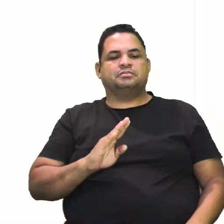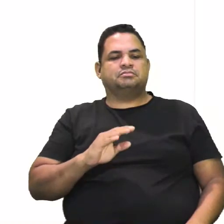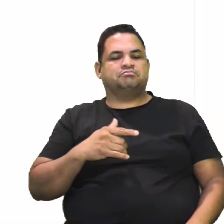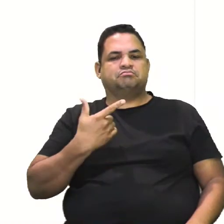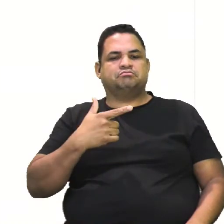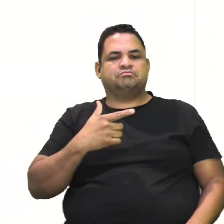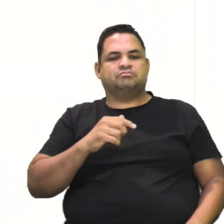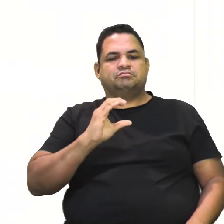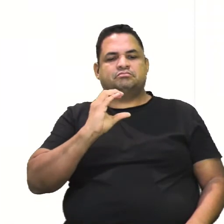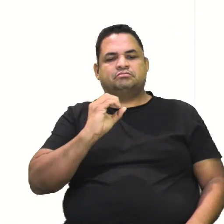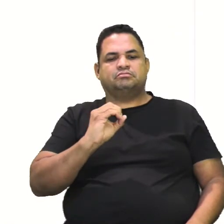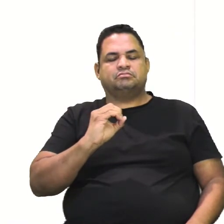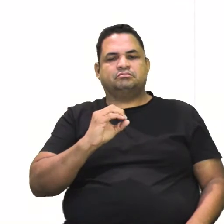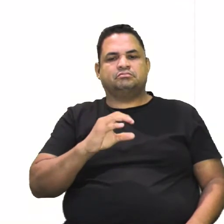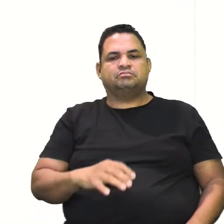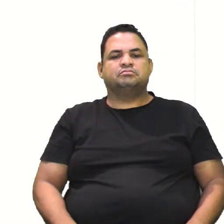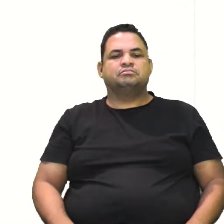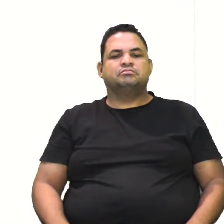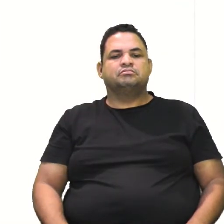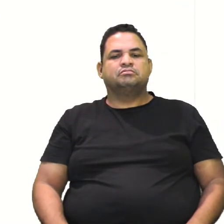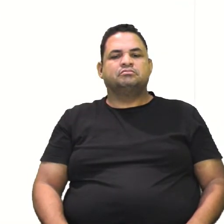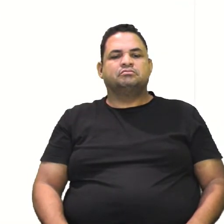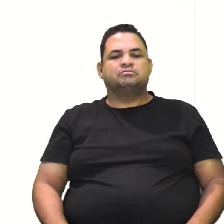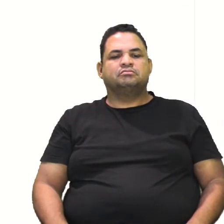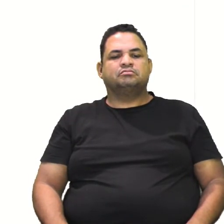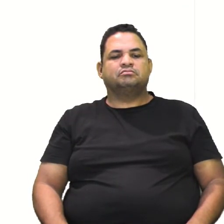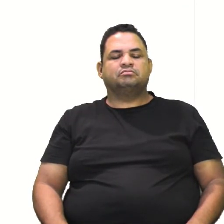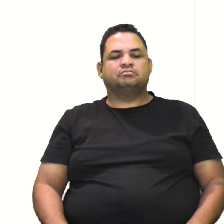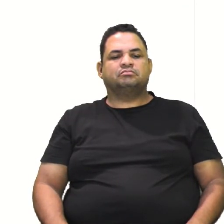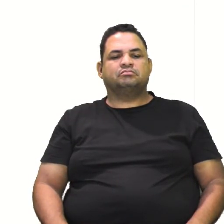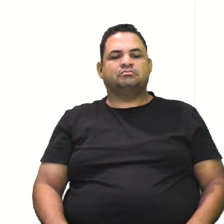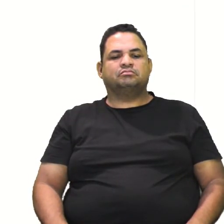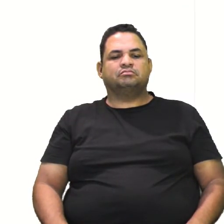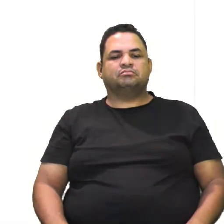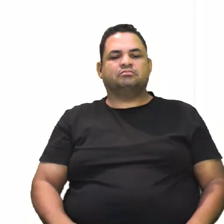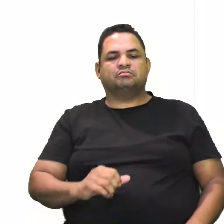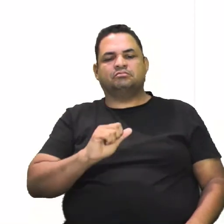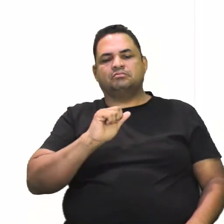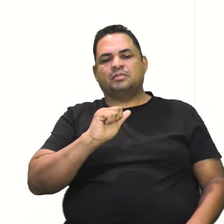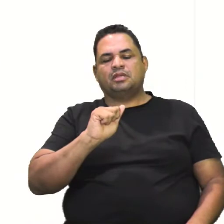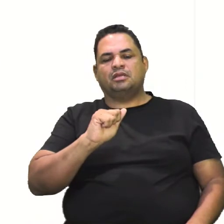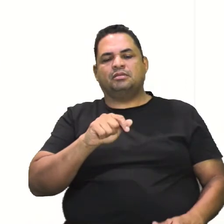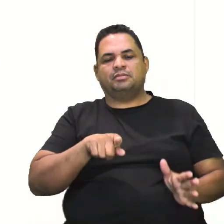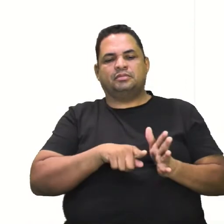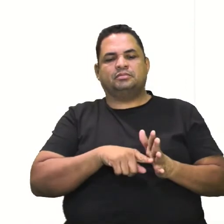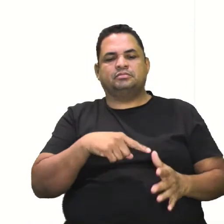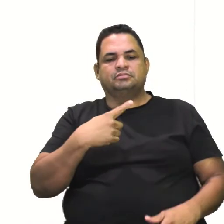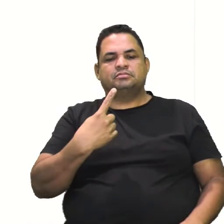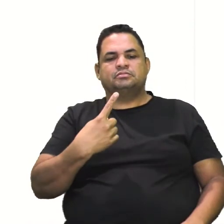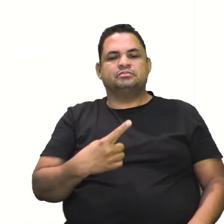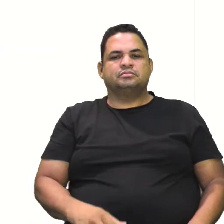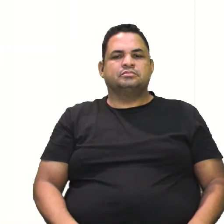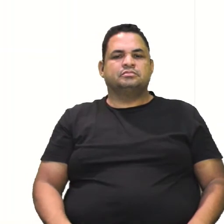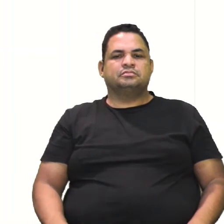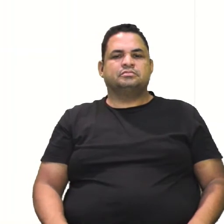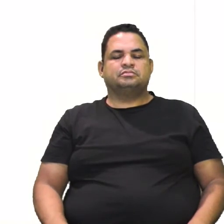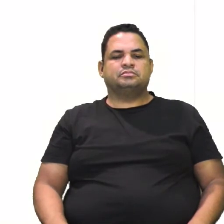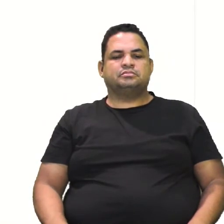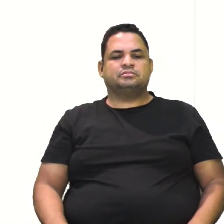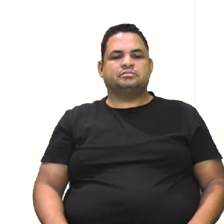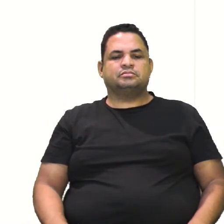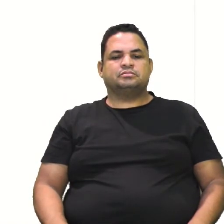não tenho. É 0. É quem acompanha X. Então, é 0. O meu A é menos 1. Menos 1. Quem acompanha